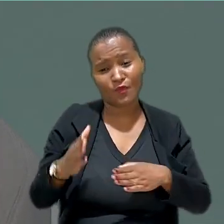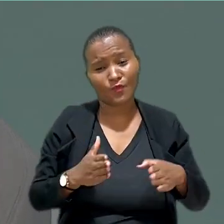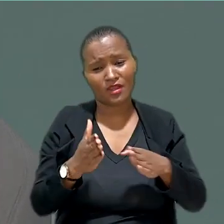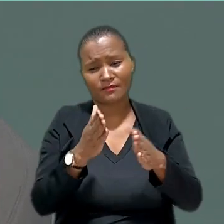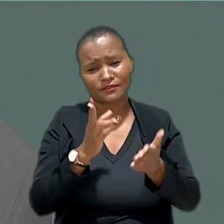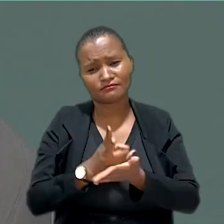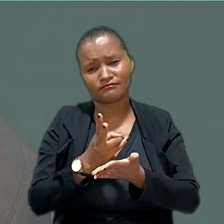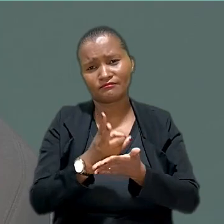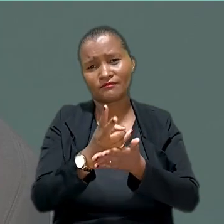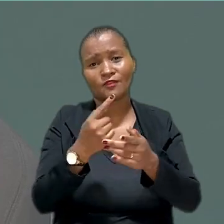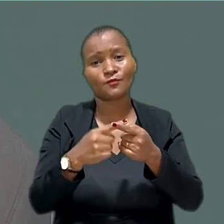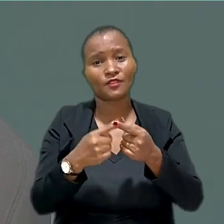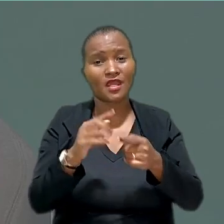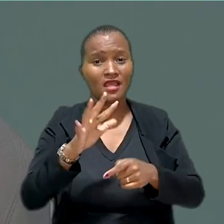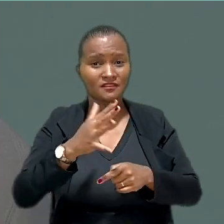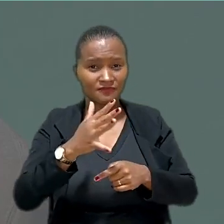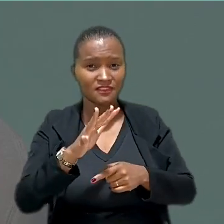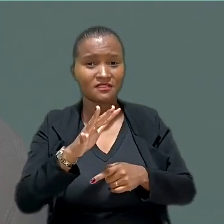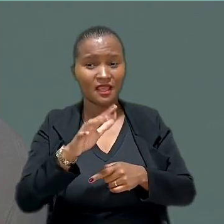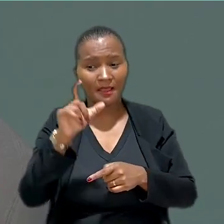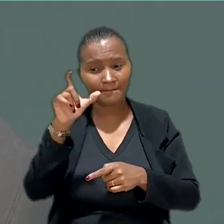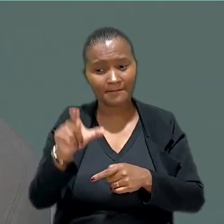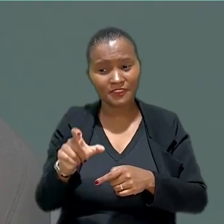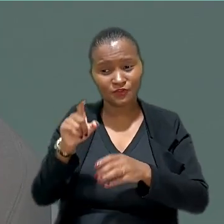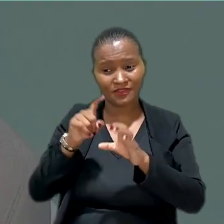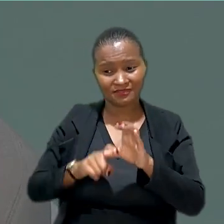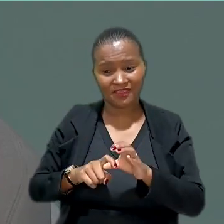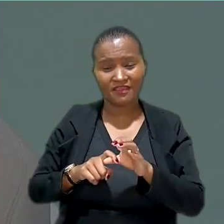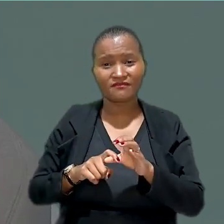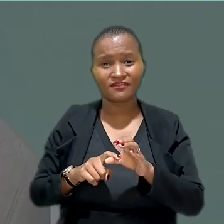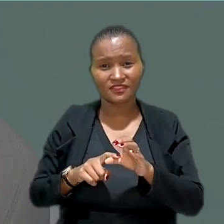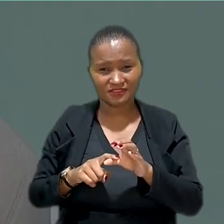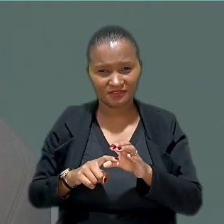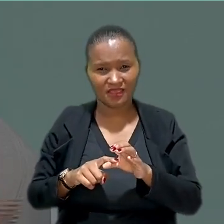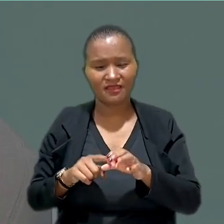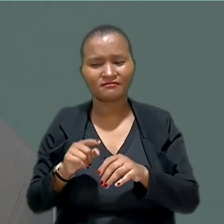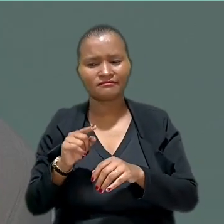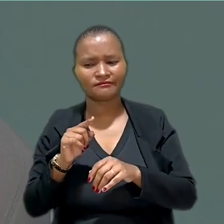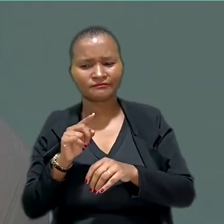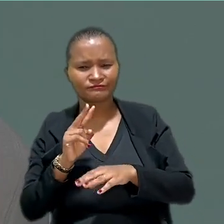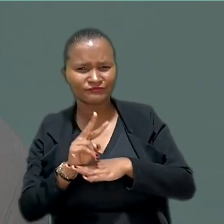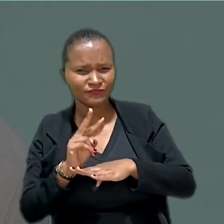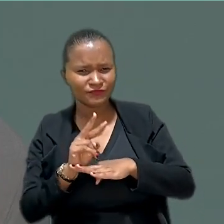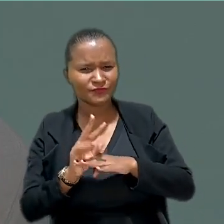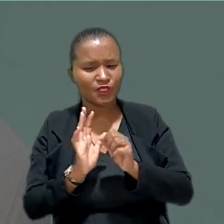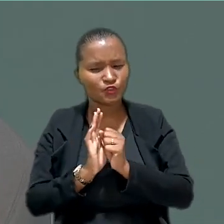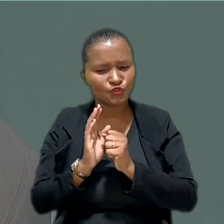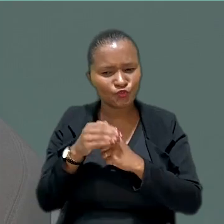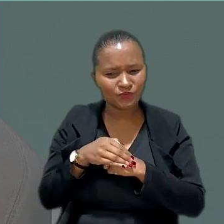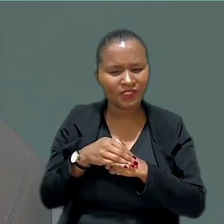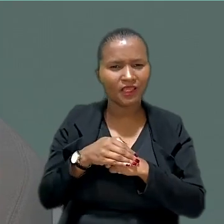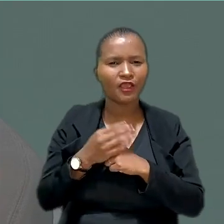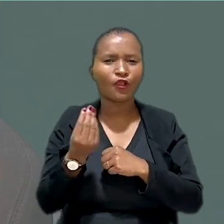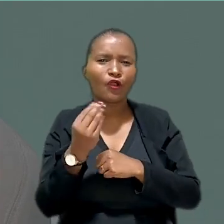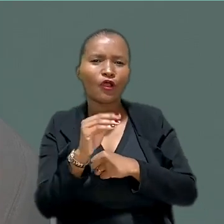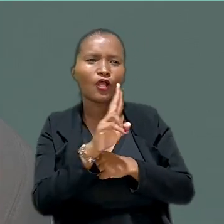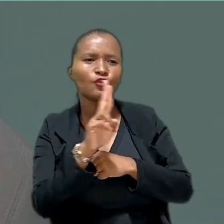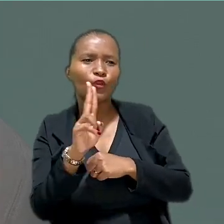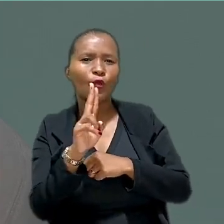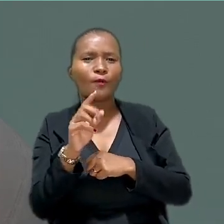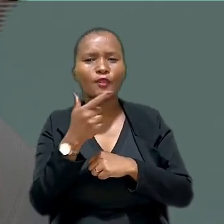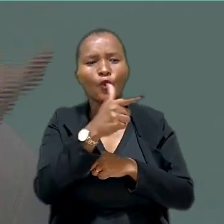caminho permanente, porque muitas vezes o devedor, quanto mais, ele se vai de estratégias para ocultar patrimônio, coloca o nome de terceiros,